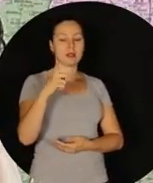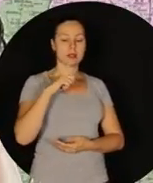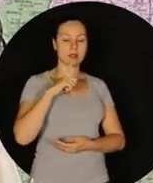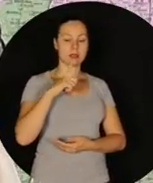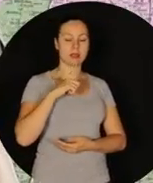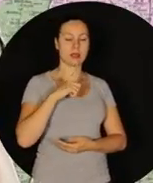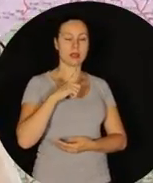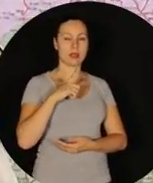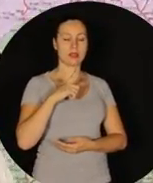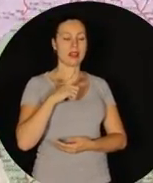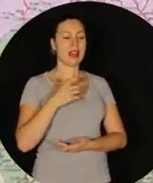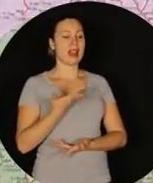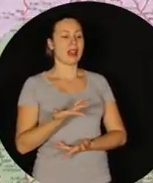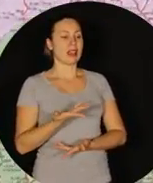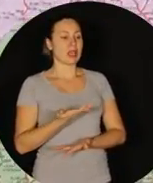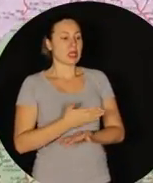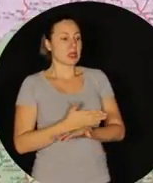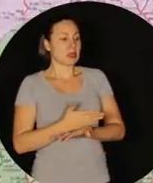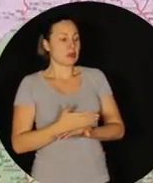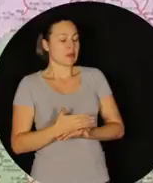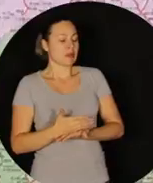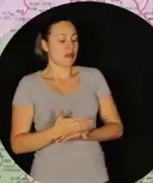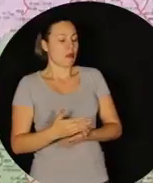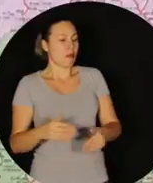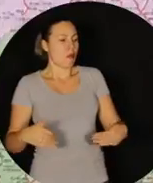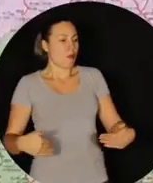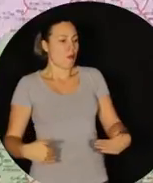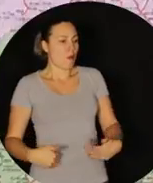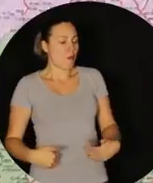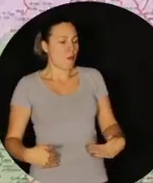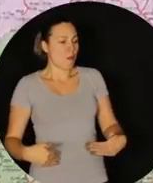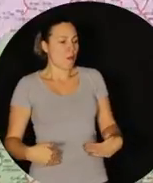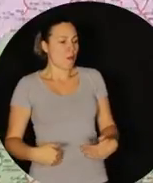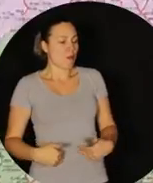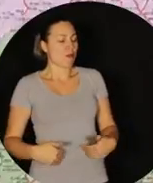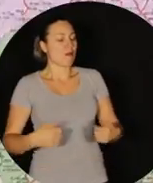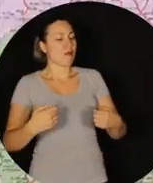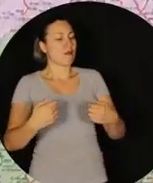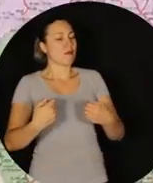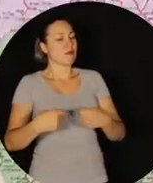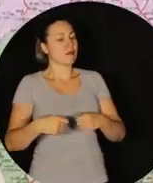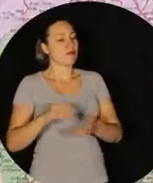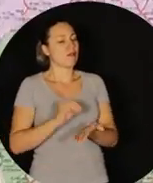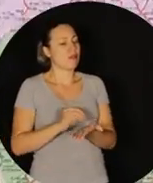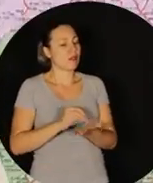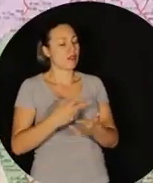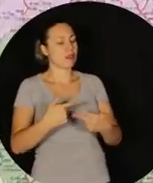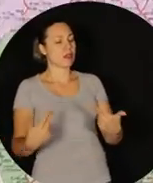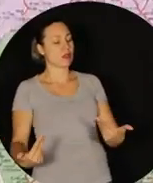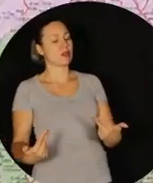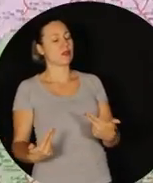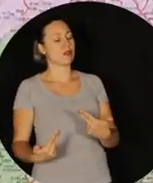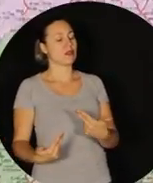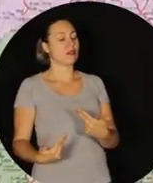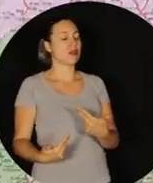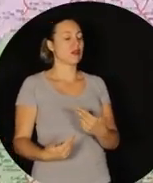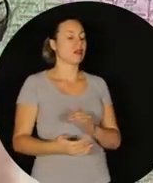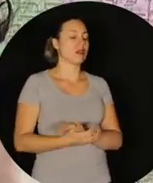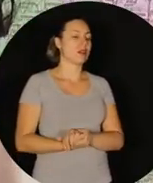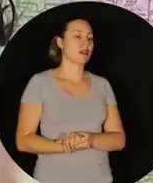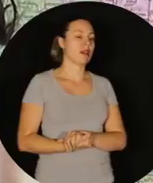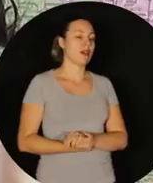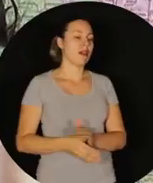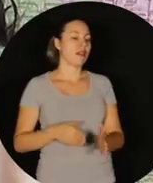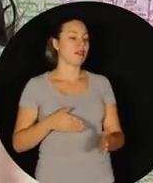mãe de três filhos. Um dia eu não dei mais conta e fiquei fora do serviço, passando por muitas necessidades. Até eu chegar